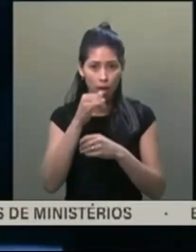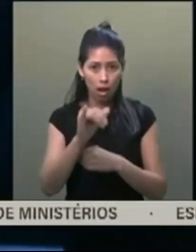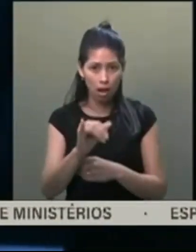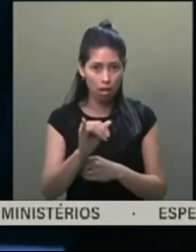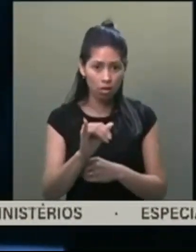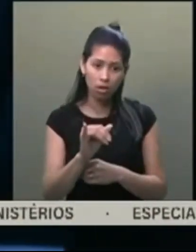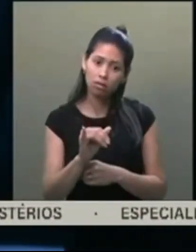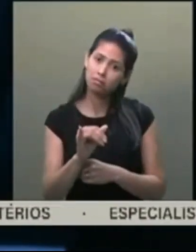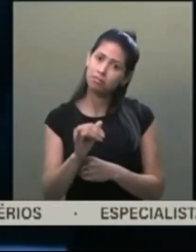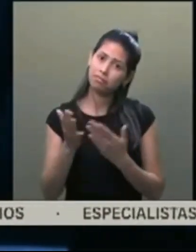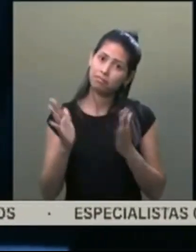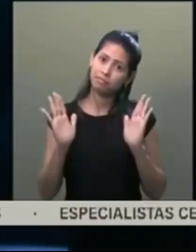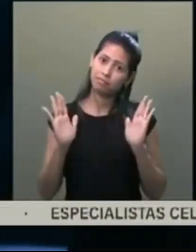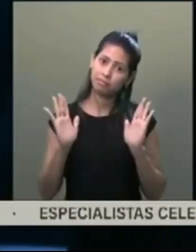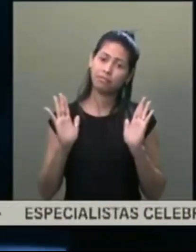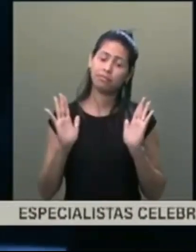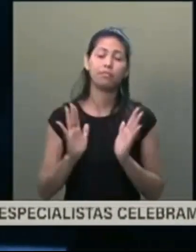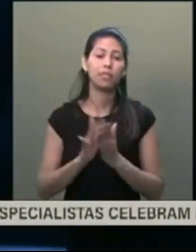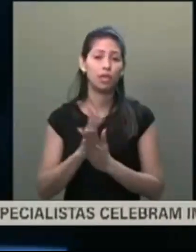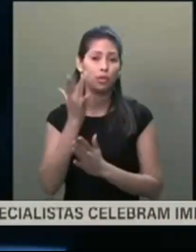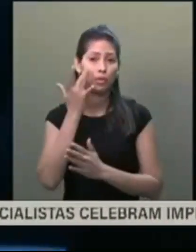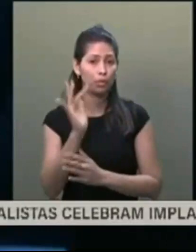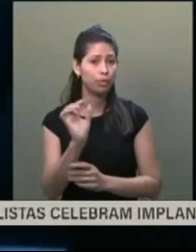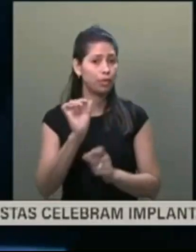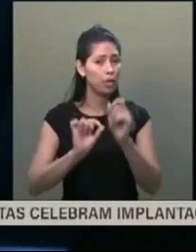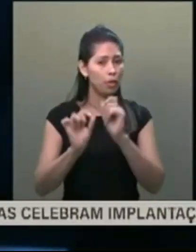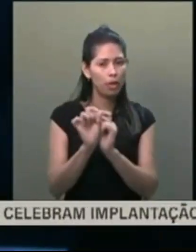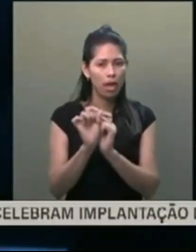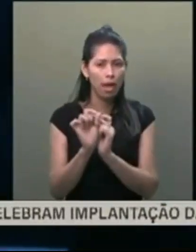Isso é uma coisa que é para inibir